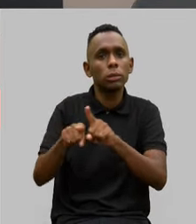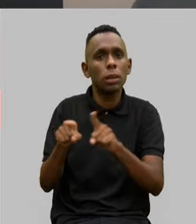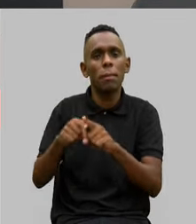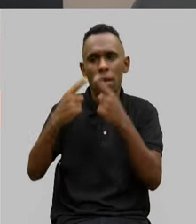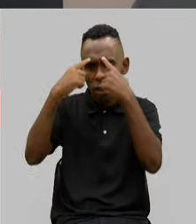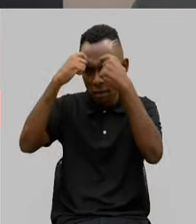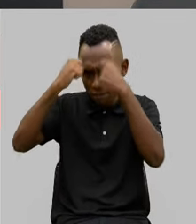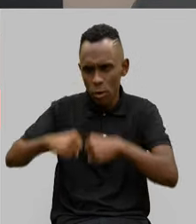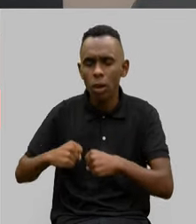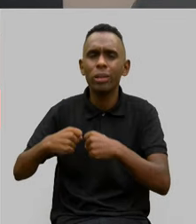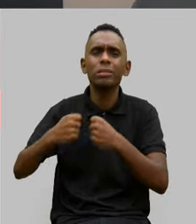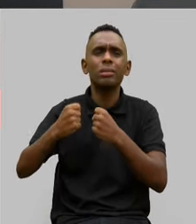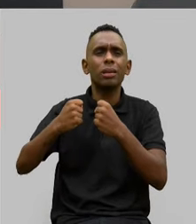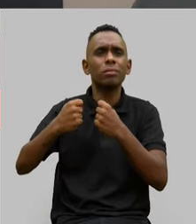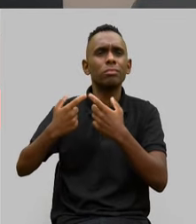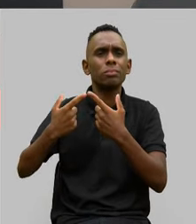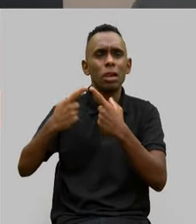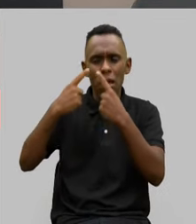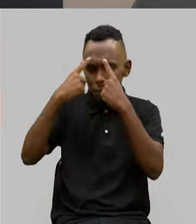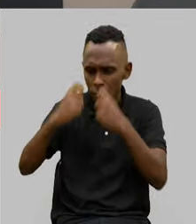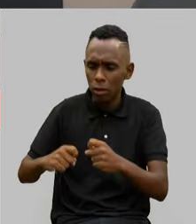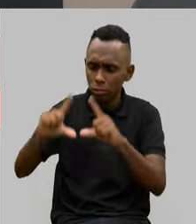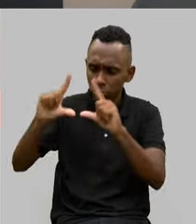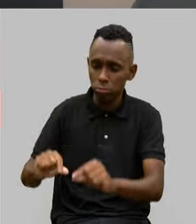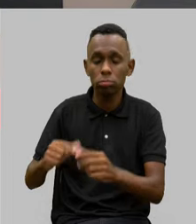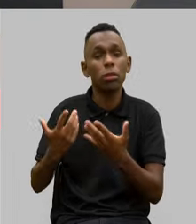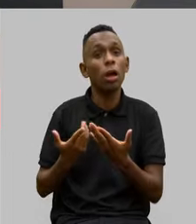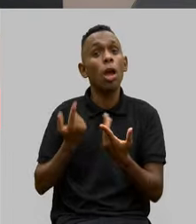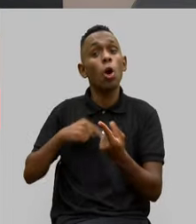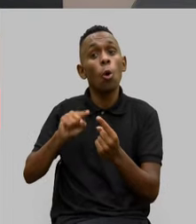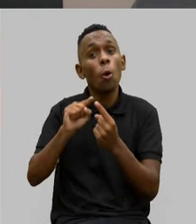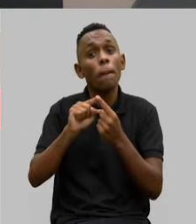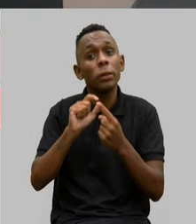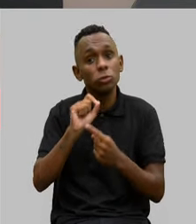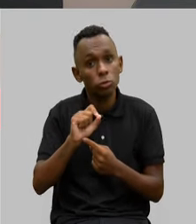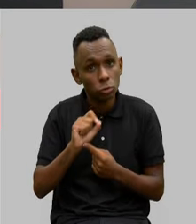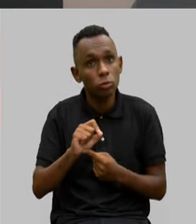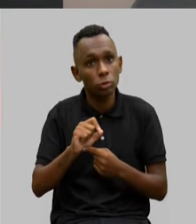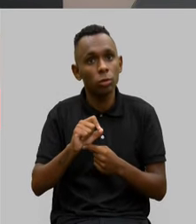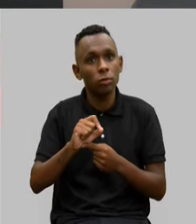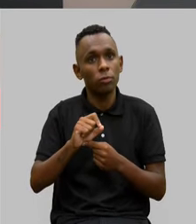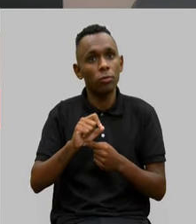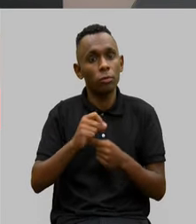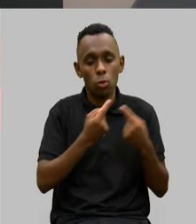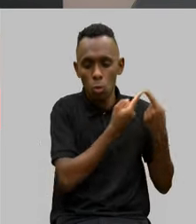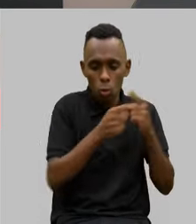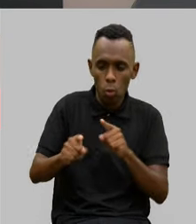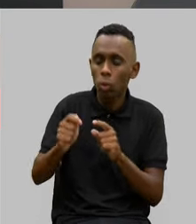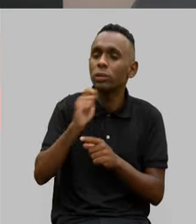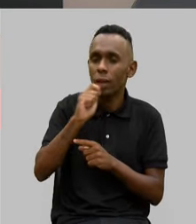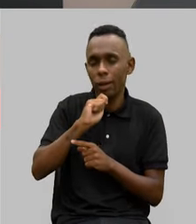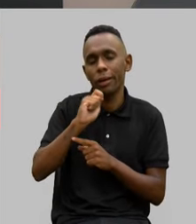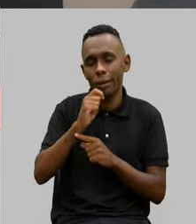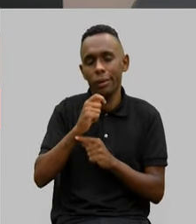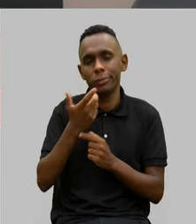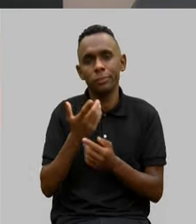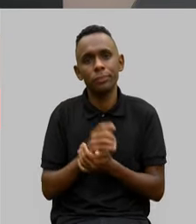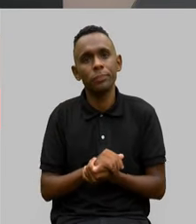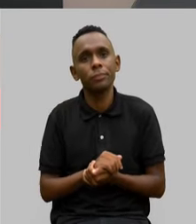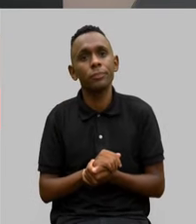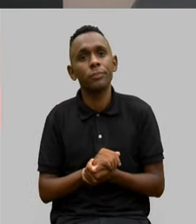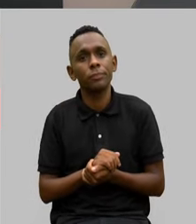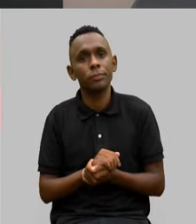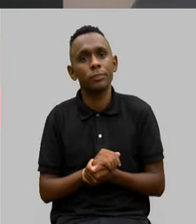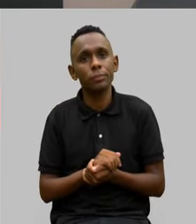violência esse esse é o objetivo declarado da guerras drogas e aqui uma